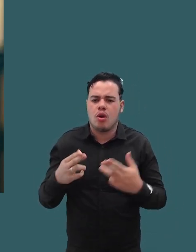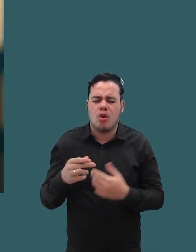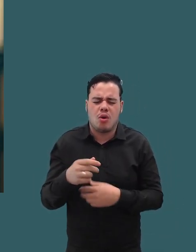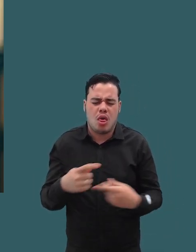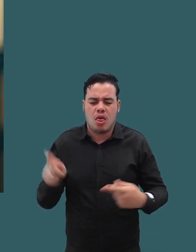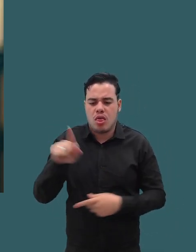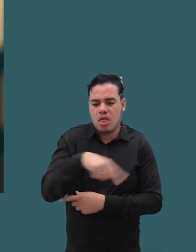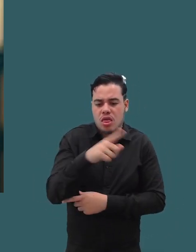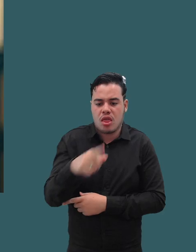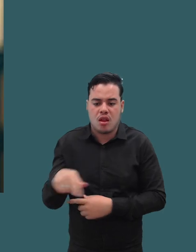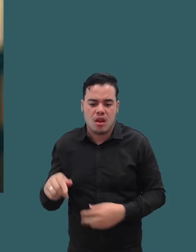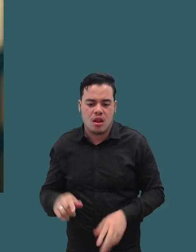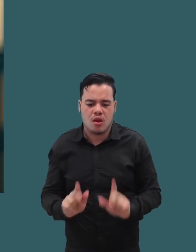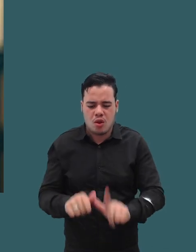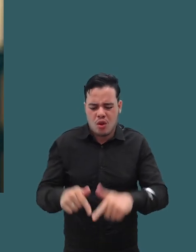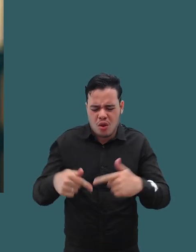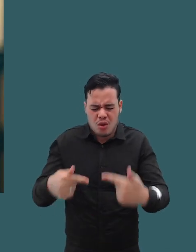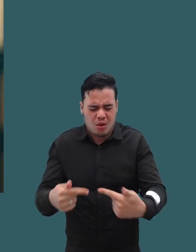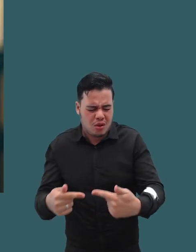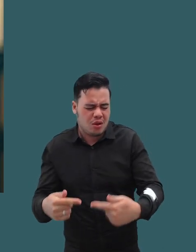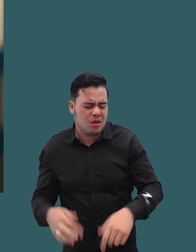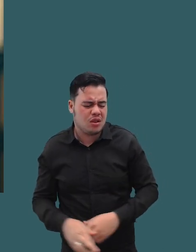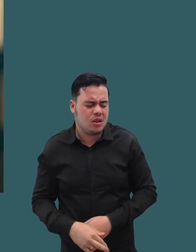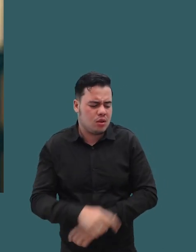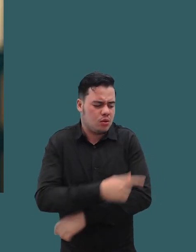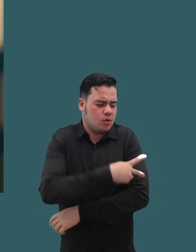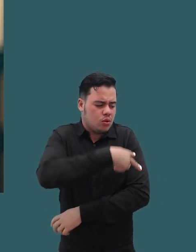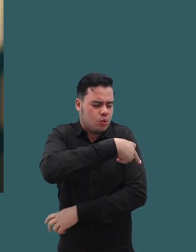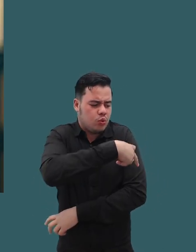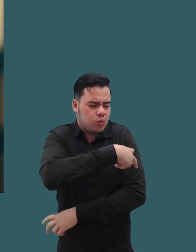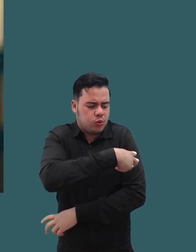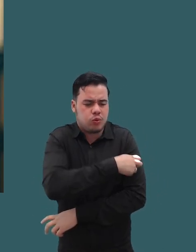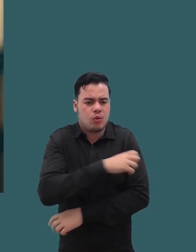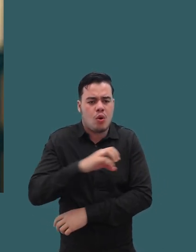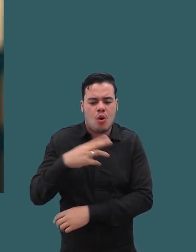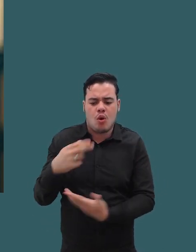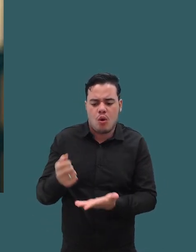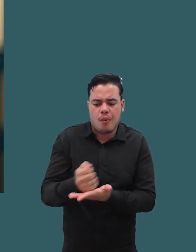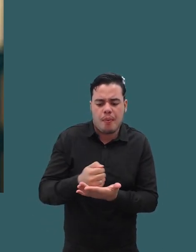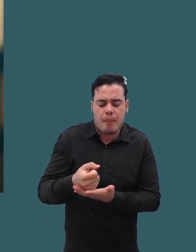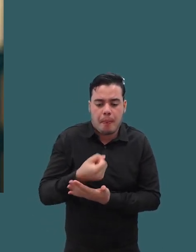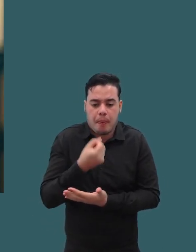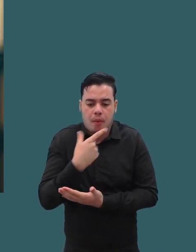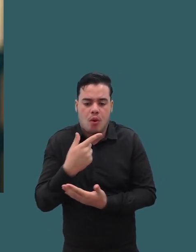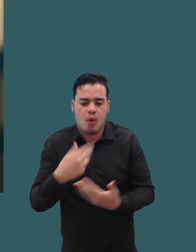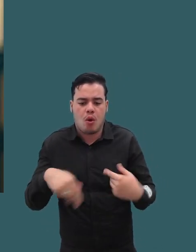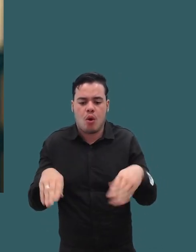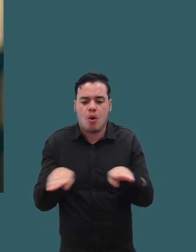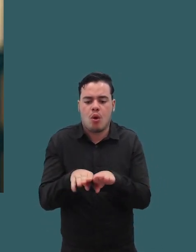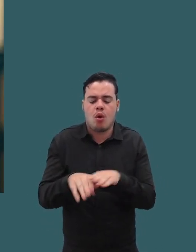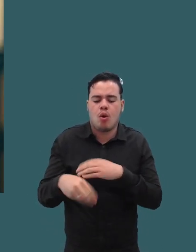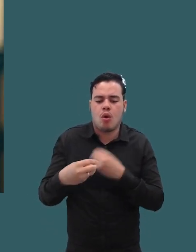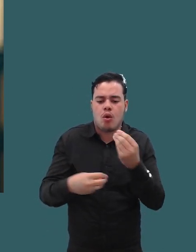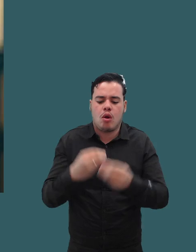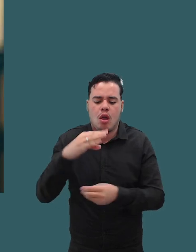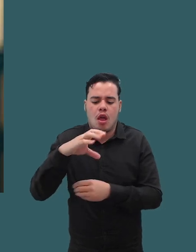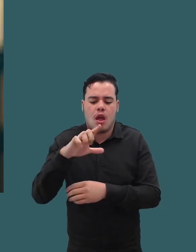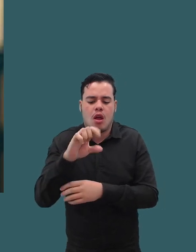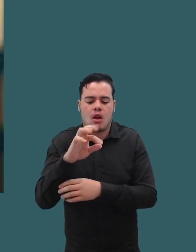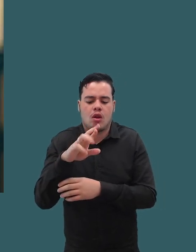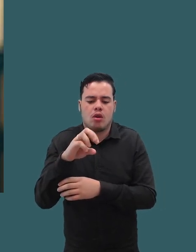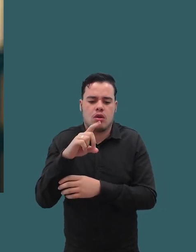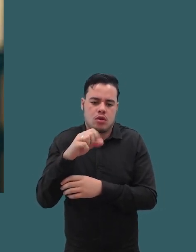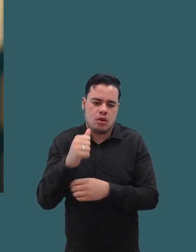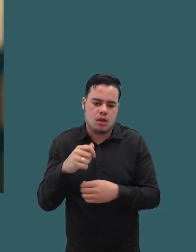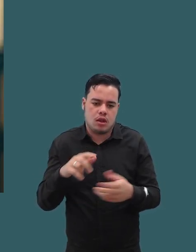negacionismo em relação à vacina, a indicação de medicamentos ineficazes, como a cloroquina para a Covid-19 e assim por